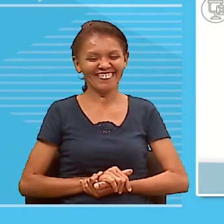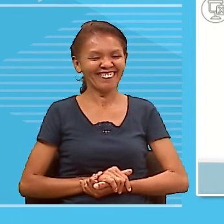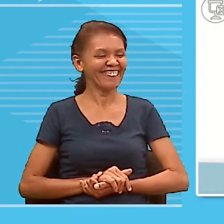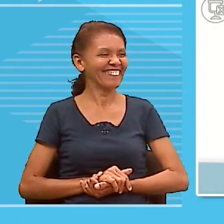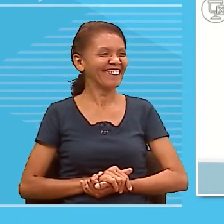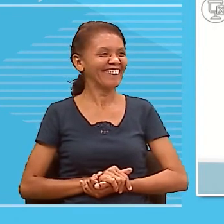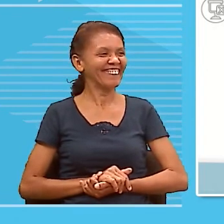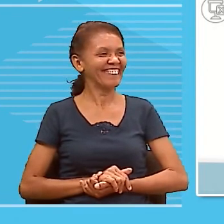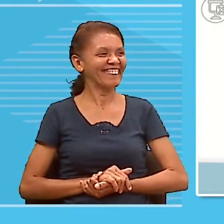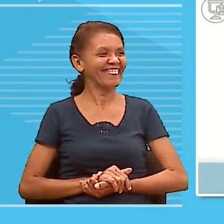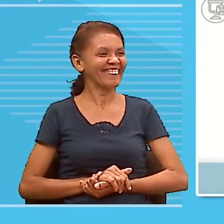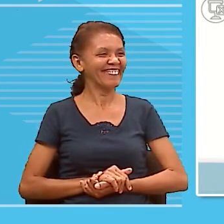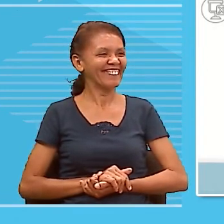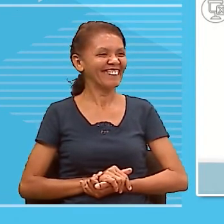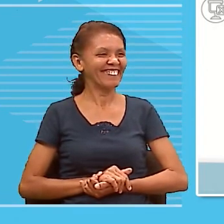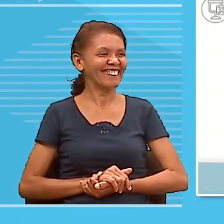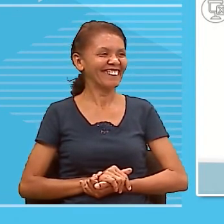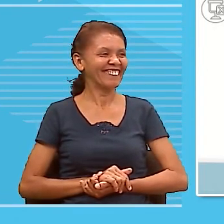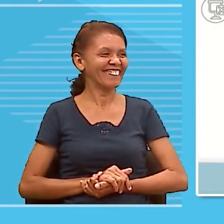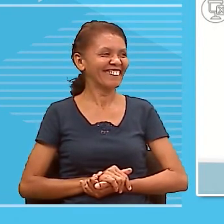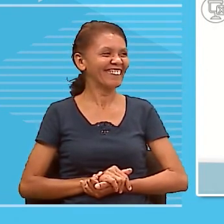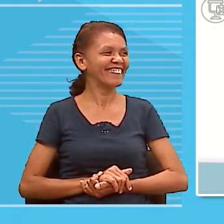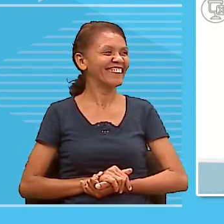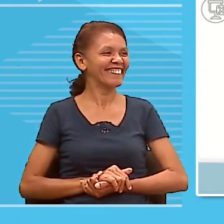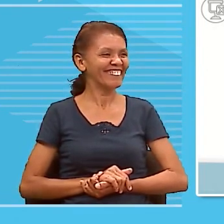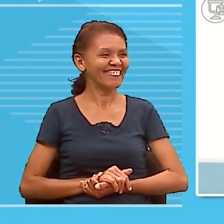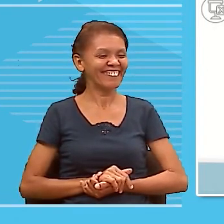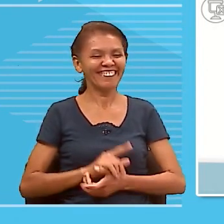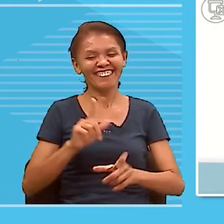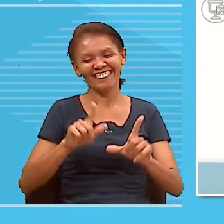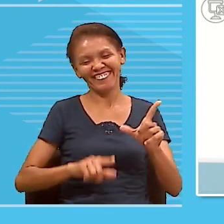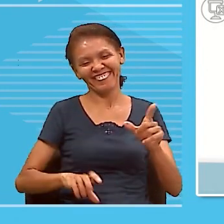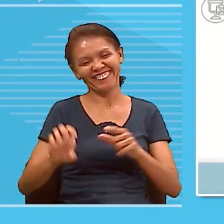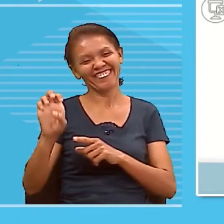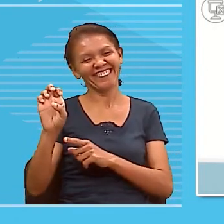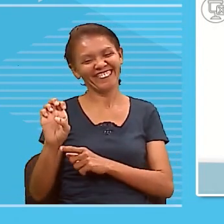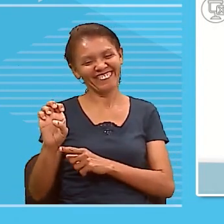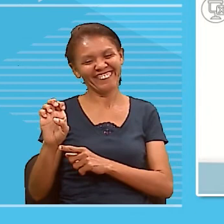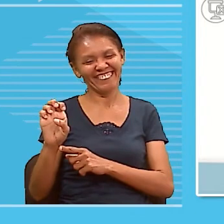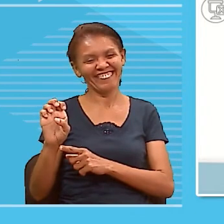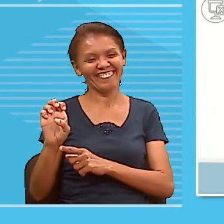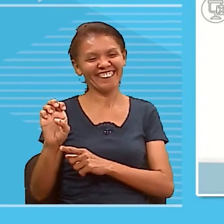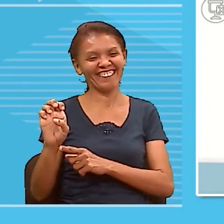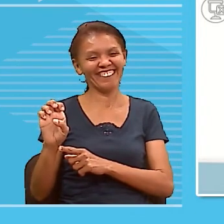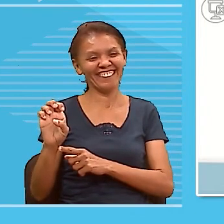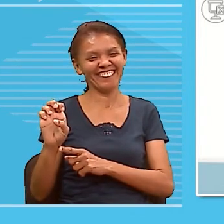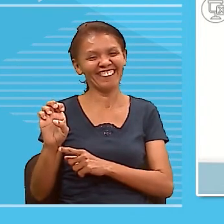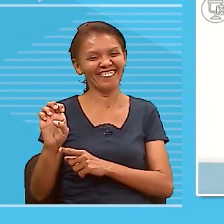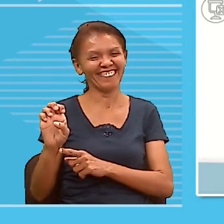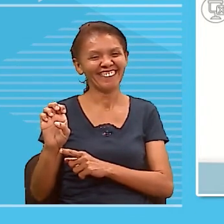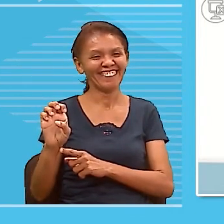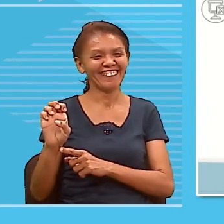a gente Olha a letra é de emocionante